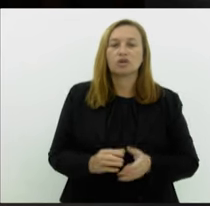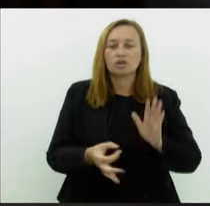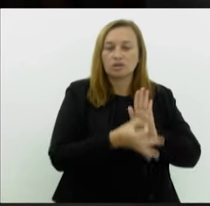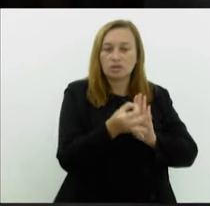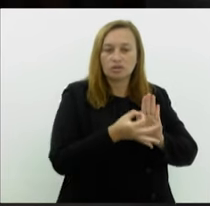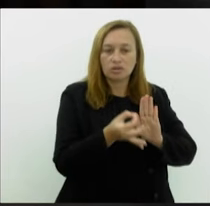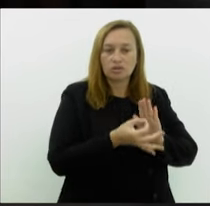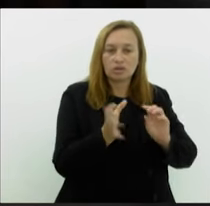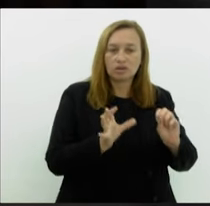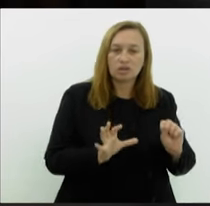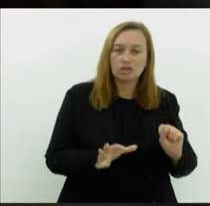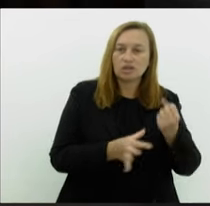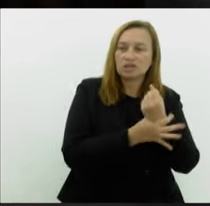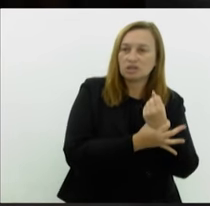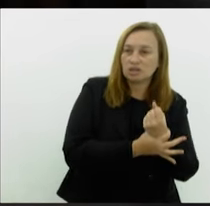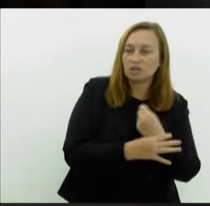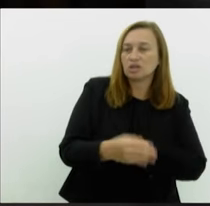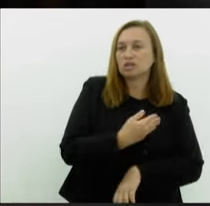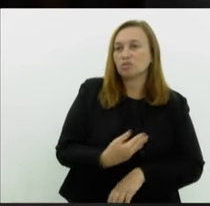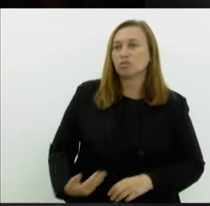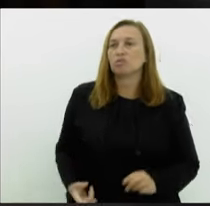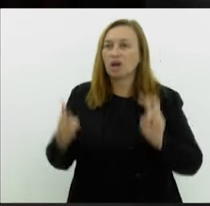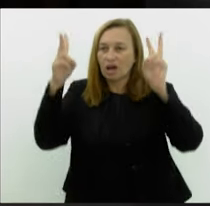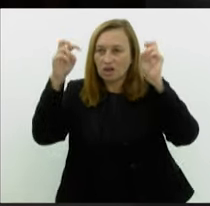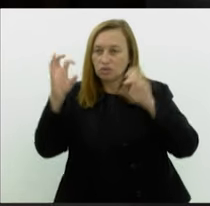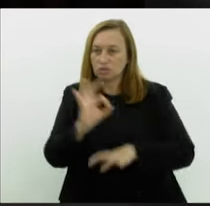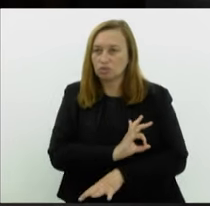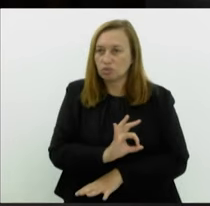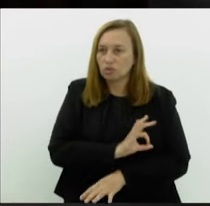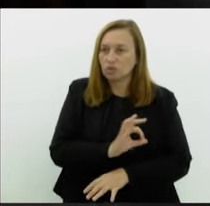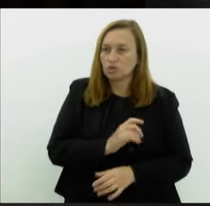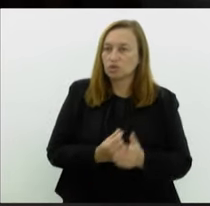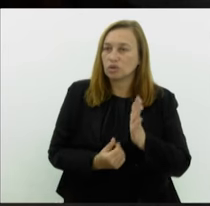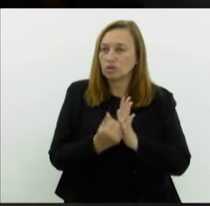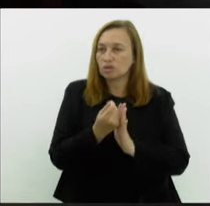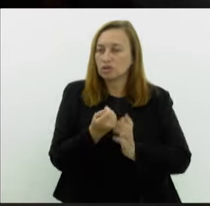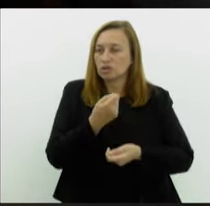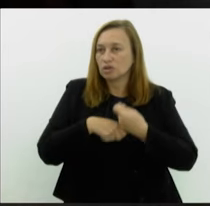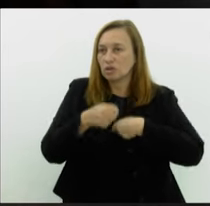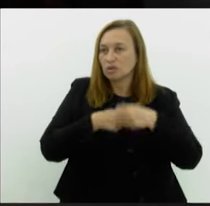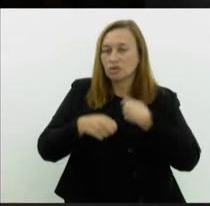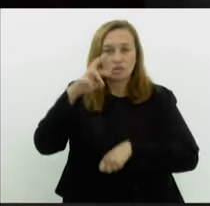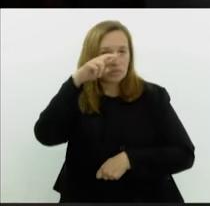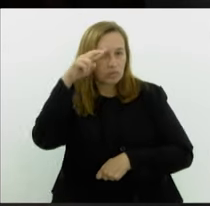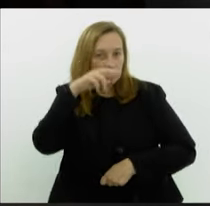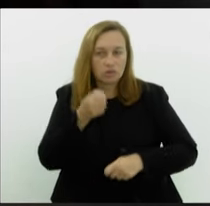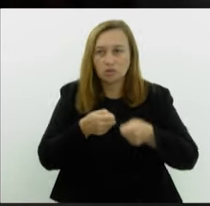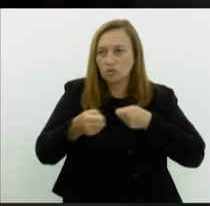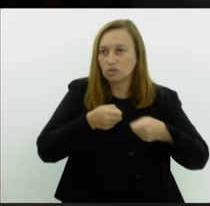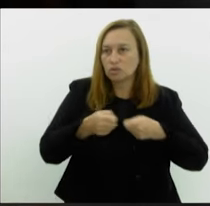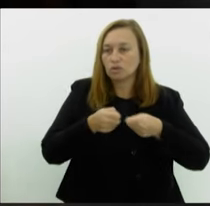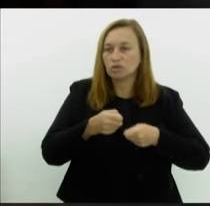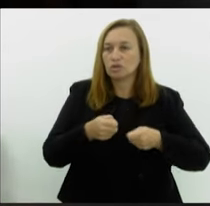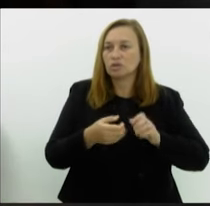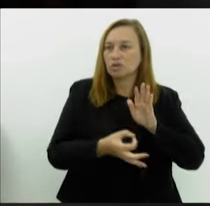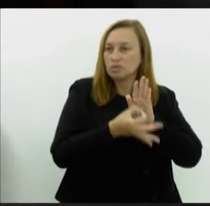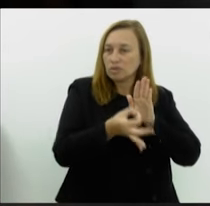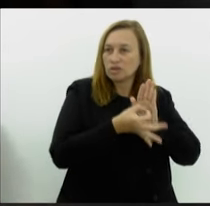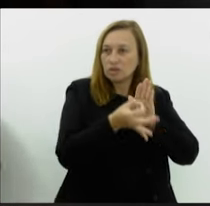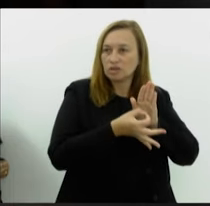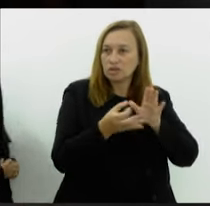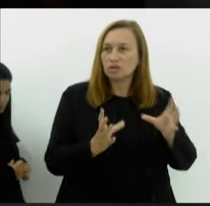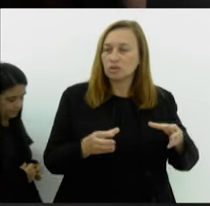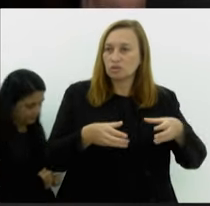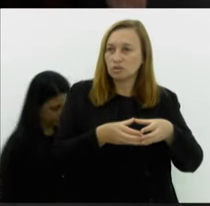de Segurança Pública, Assuntos de Polícia, Orçamento, Finanças, Fiscalização Financeira e Controle, para emitir parecer